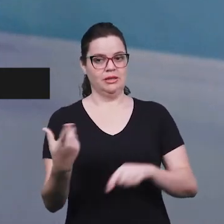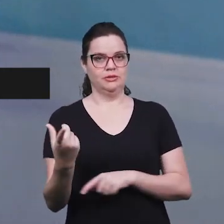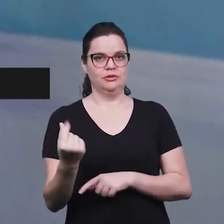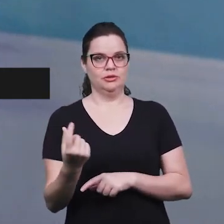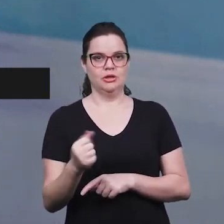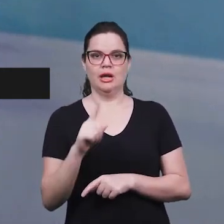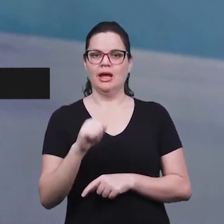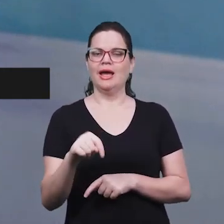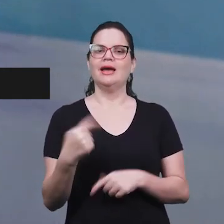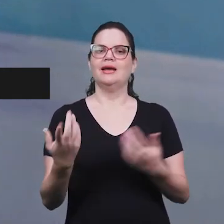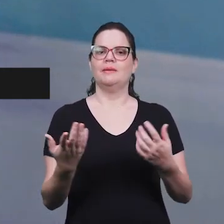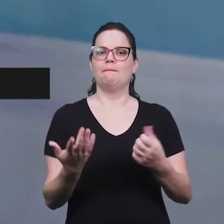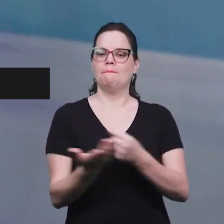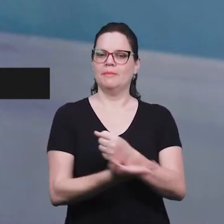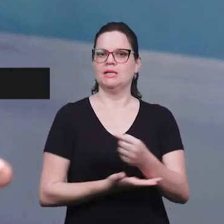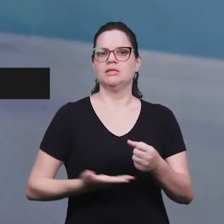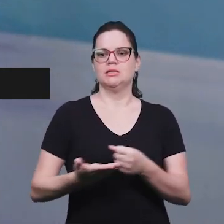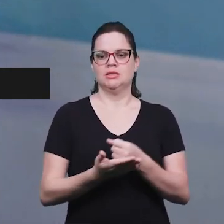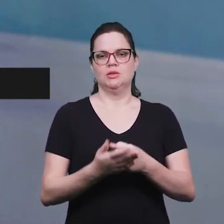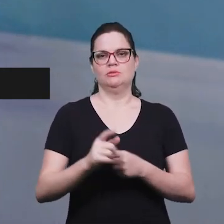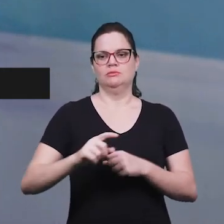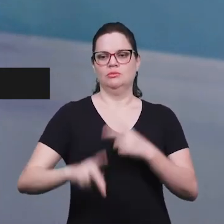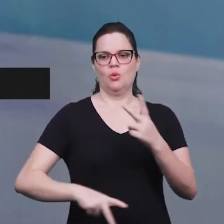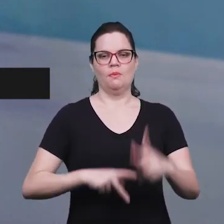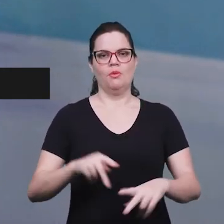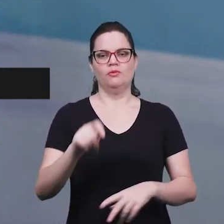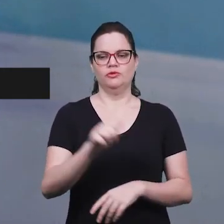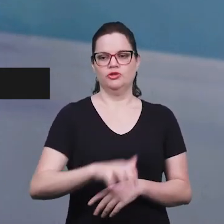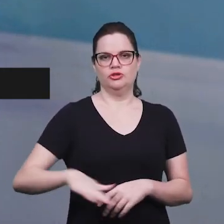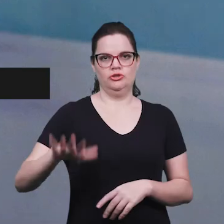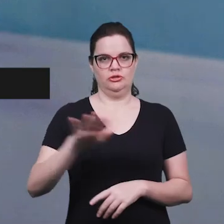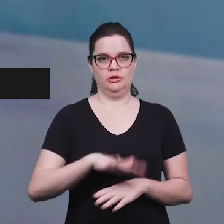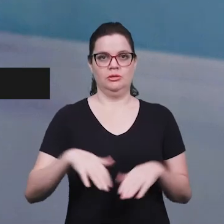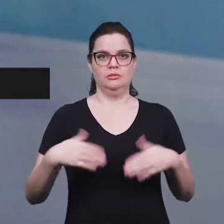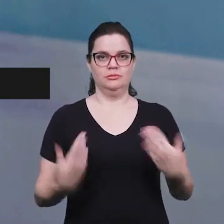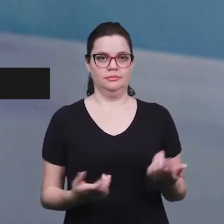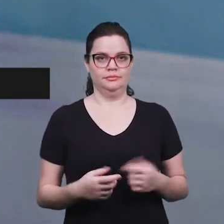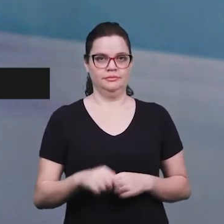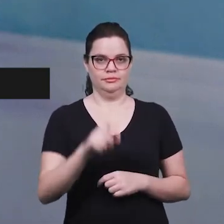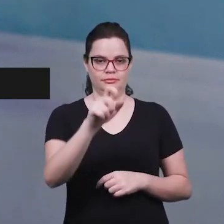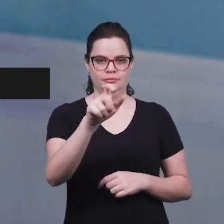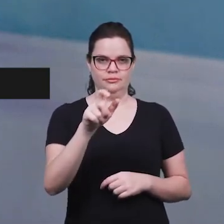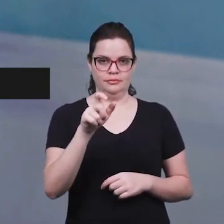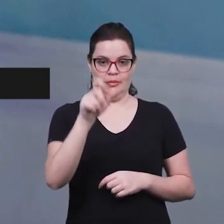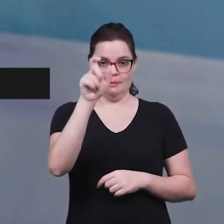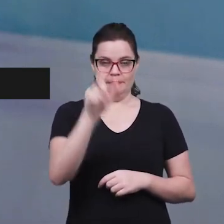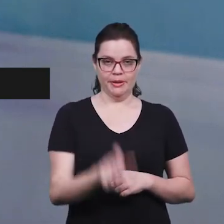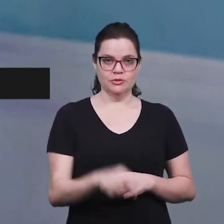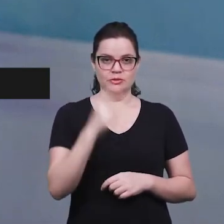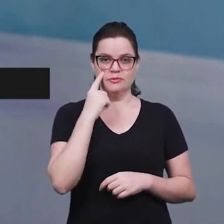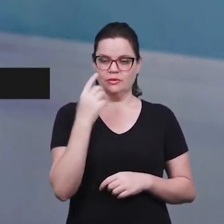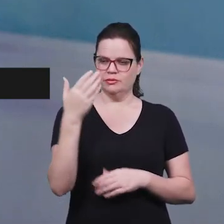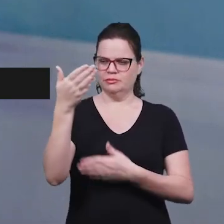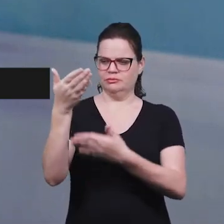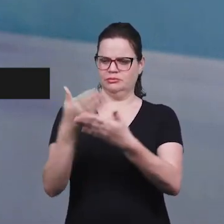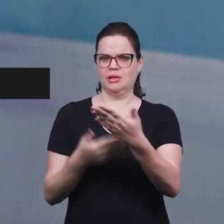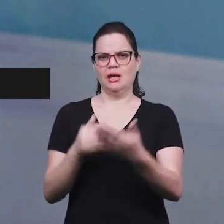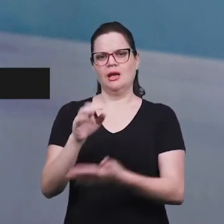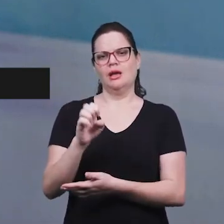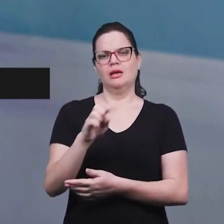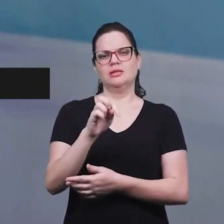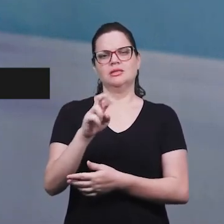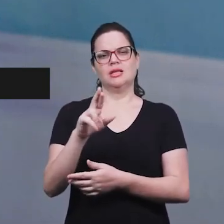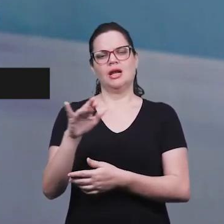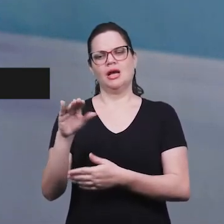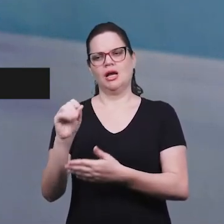serviços essenciais para a população. Então, o cliente ele pode verificar o seu extrato, fazer aquela